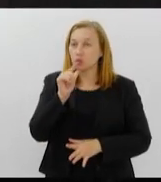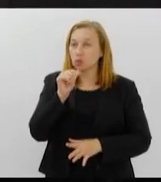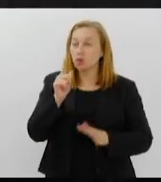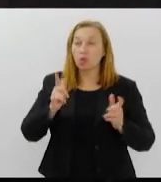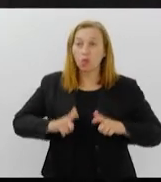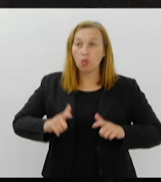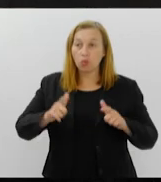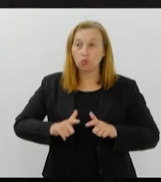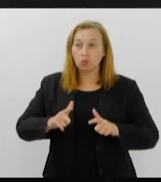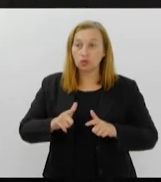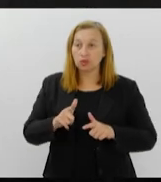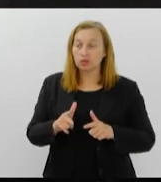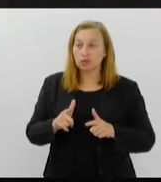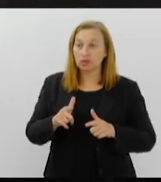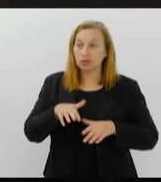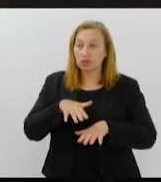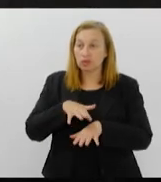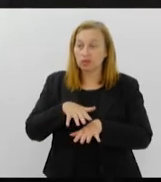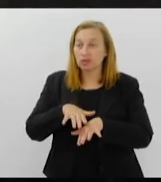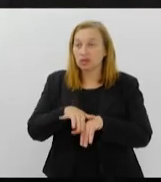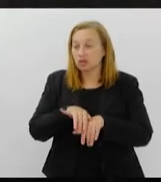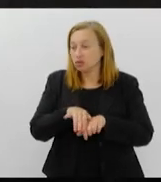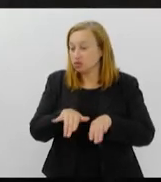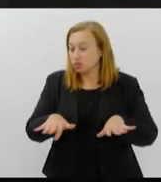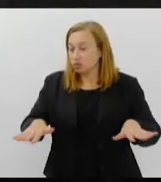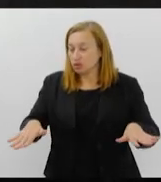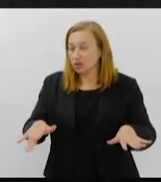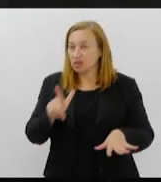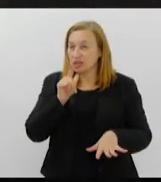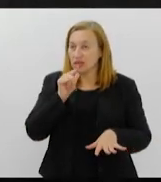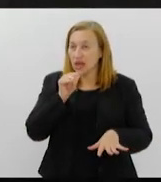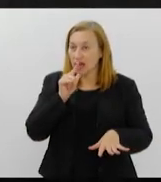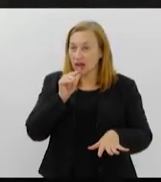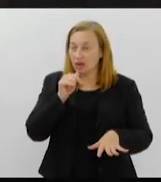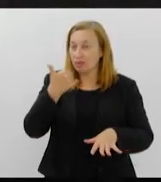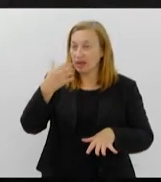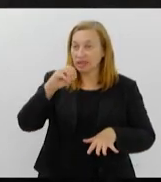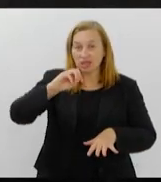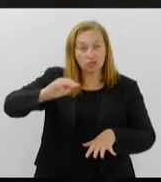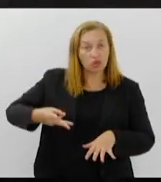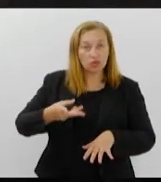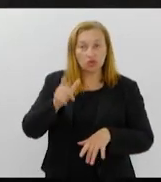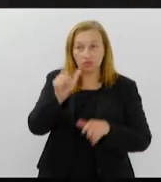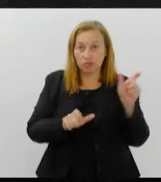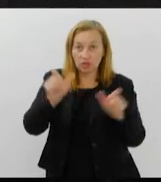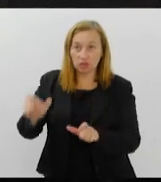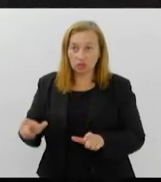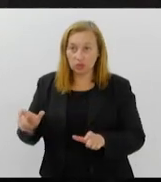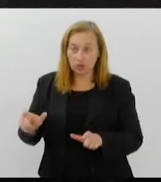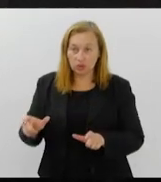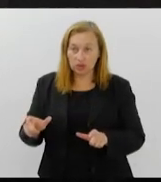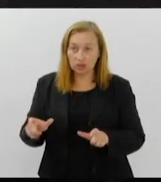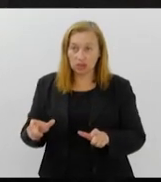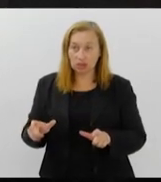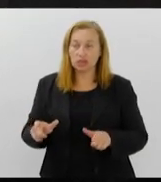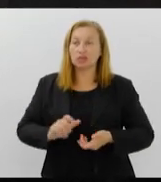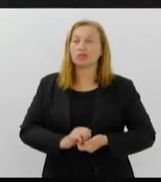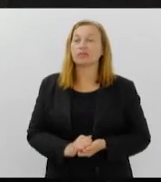o abastecimento para 10 milhões de pessoas na região metropolitana do Estado do Rio de Janeiro